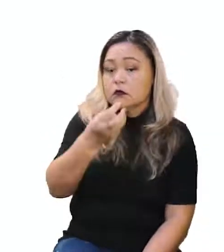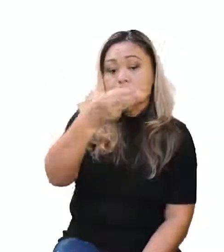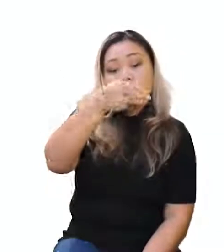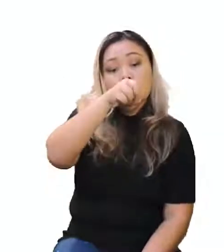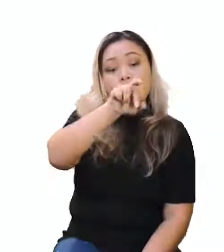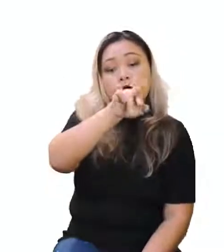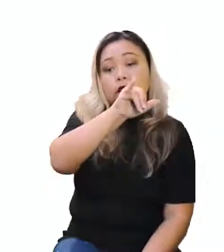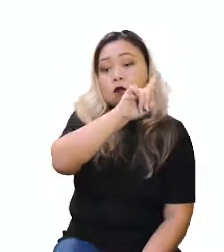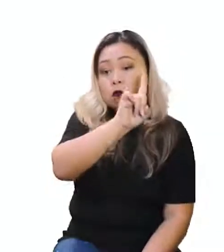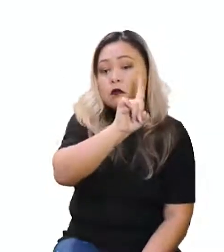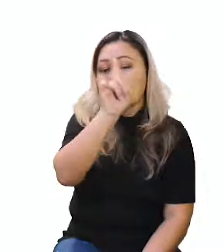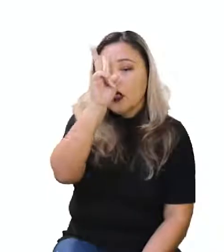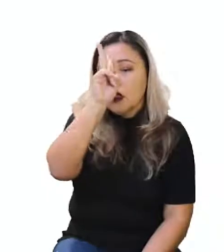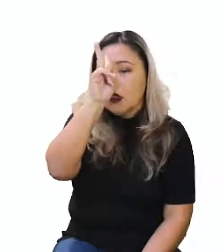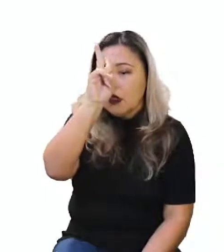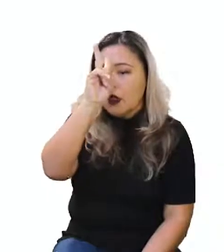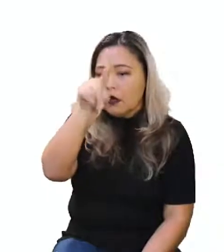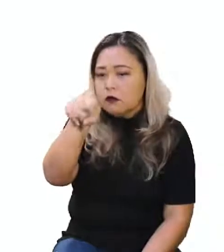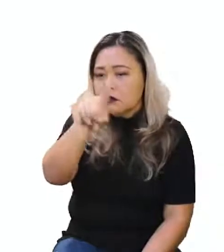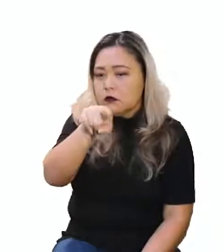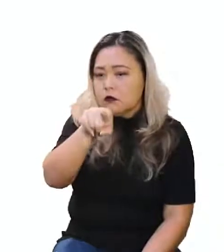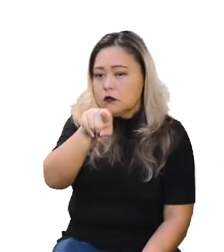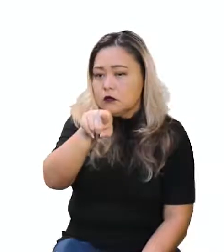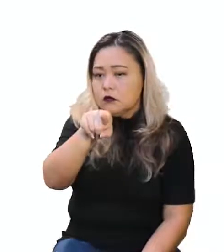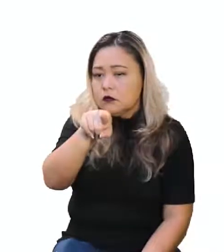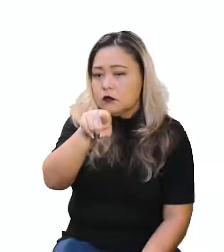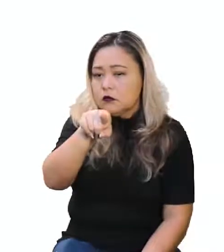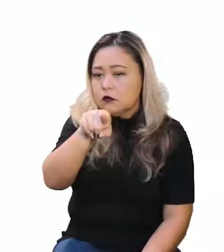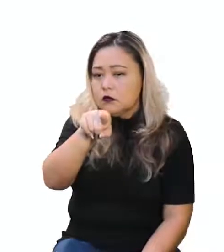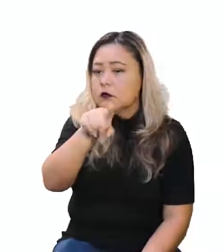matriz. Matriz, lembre aí, meus queridos.